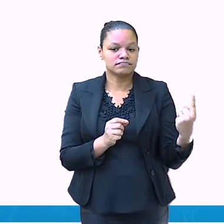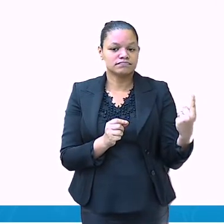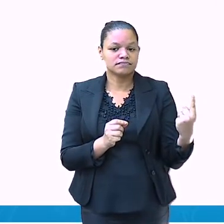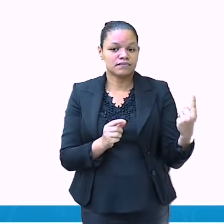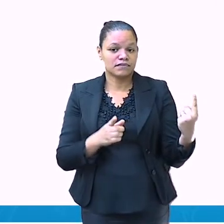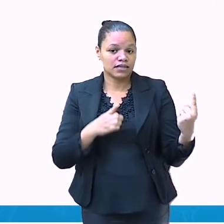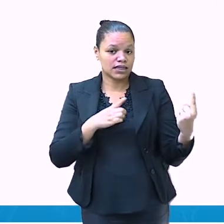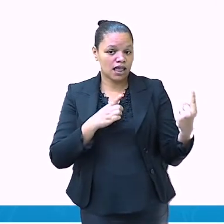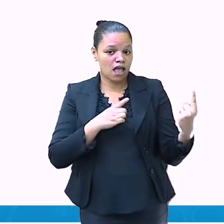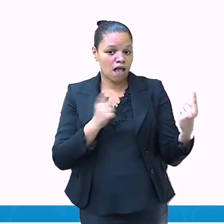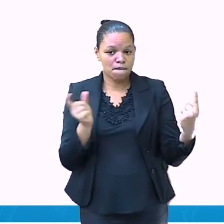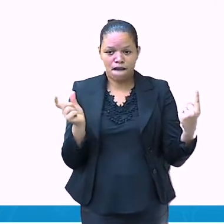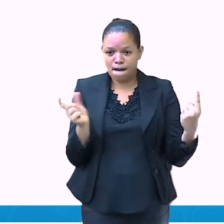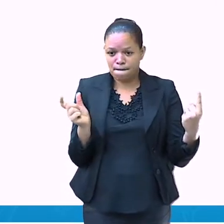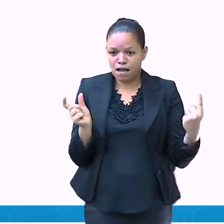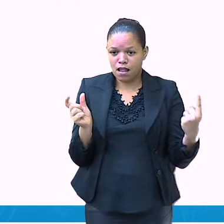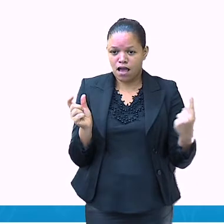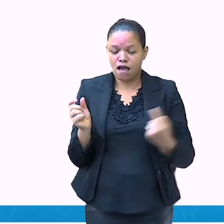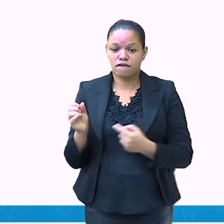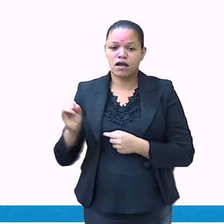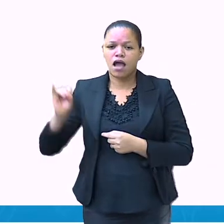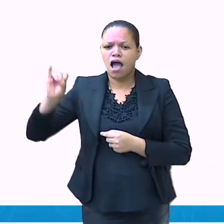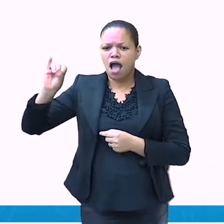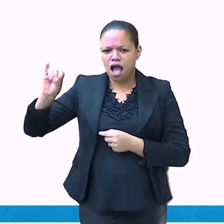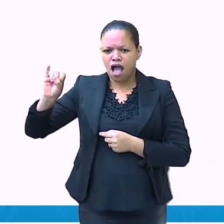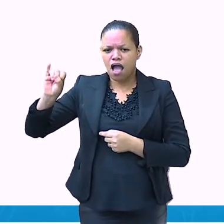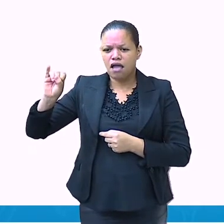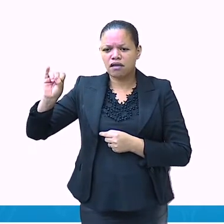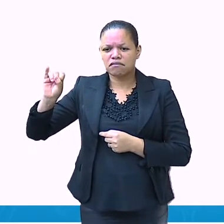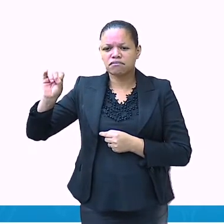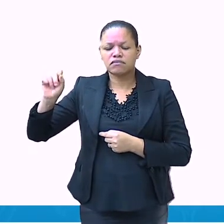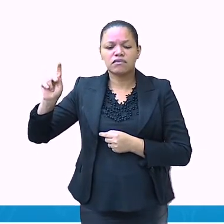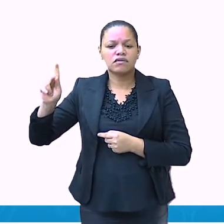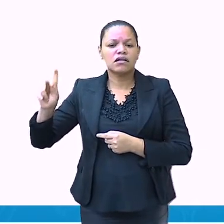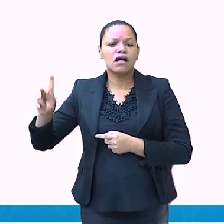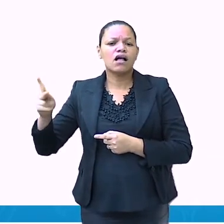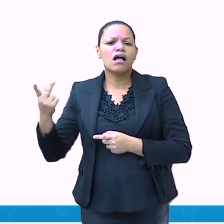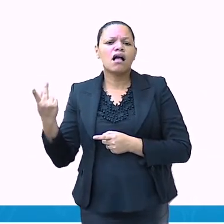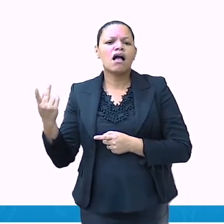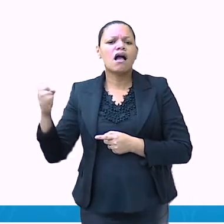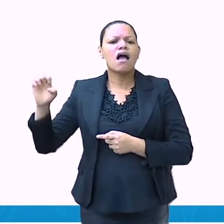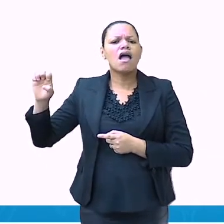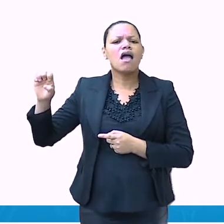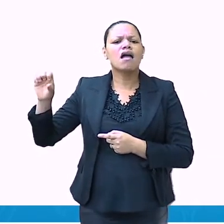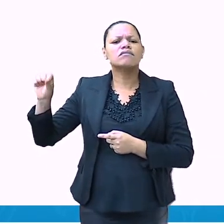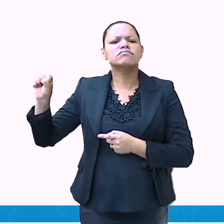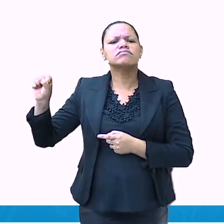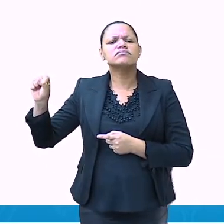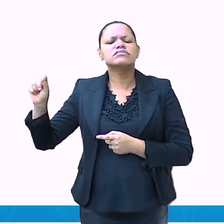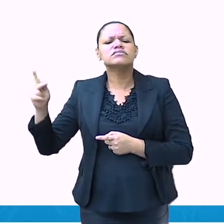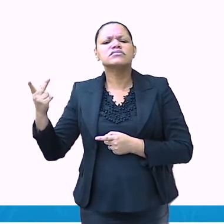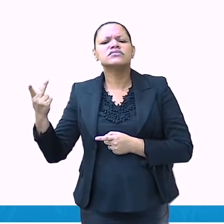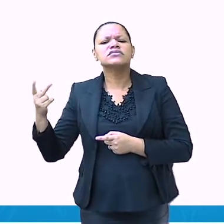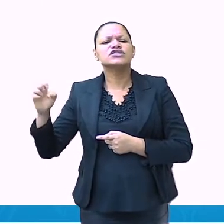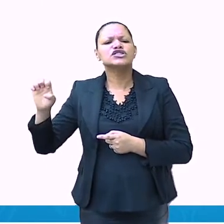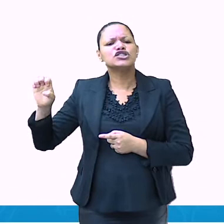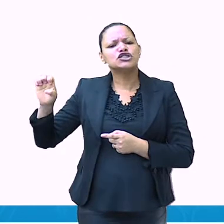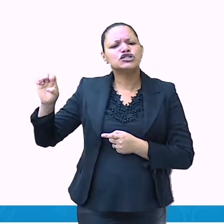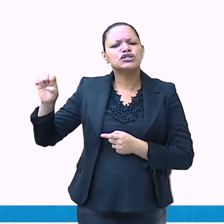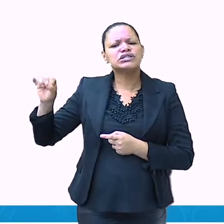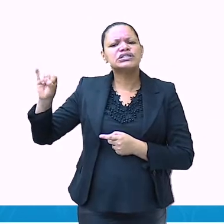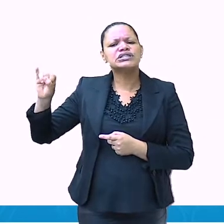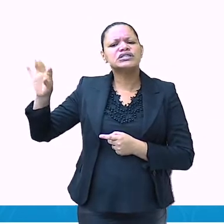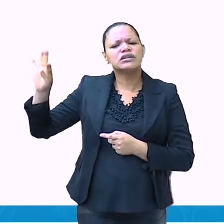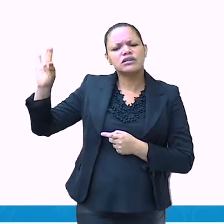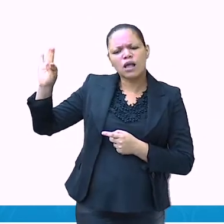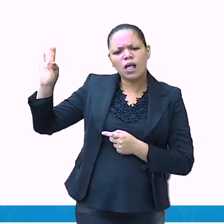pessoais, was not. Então, I was not.